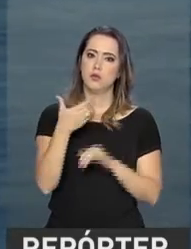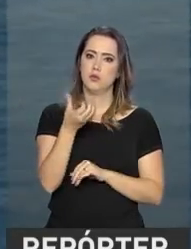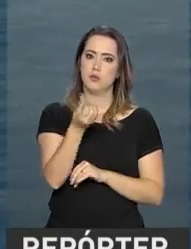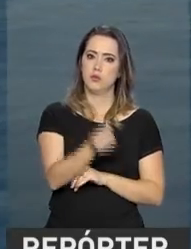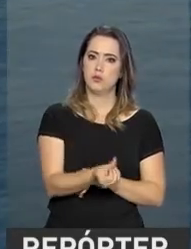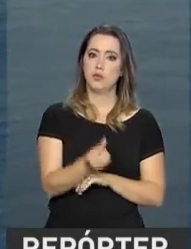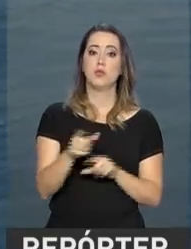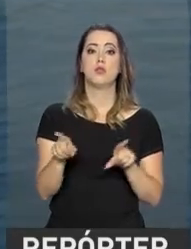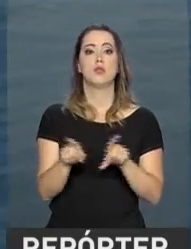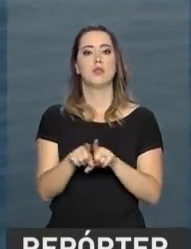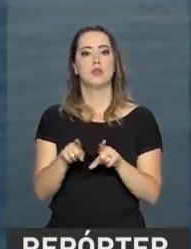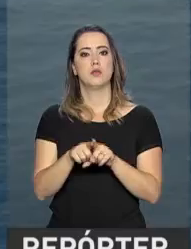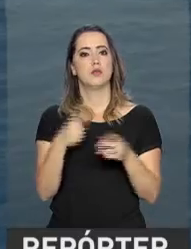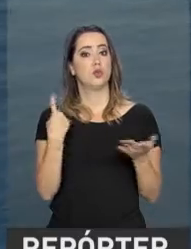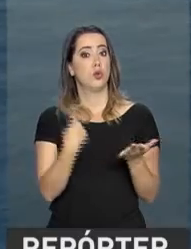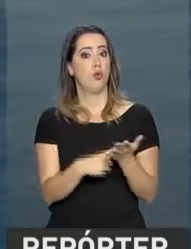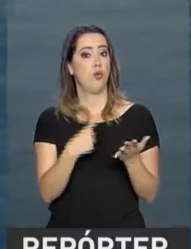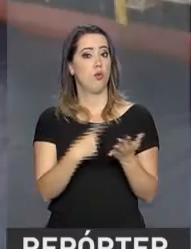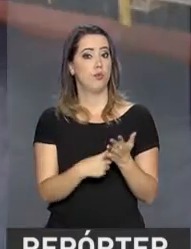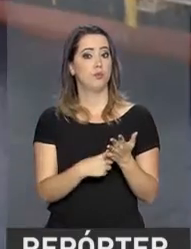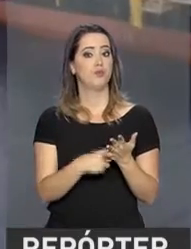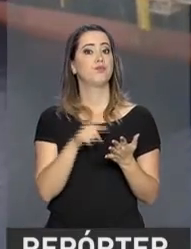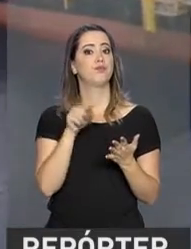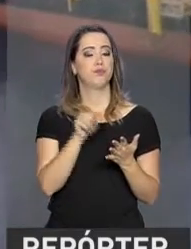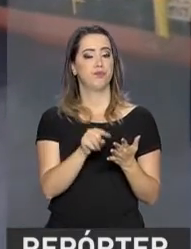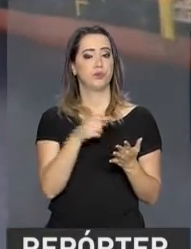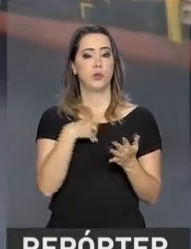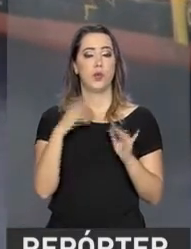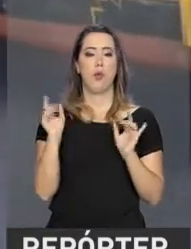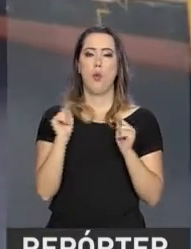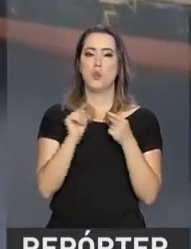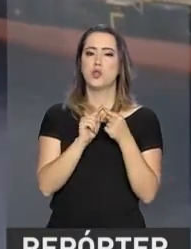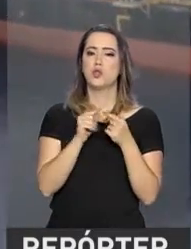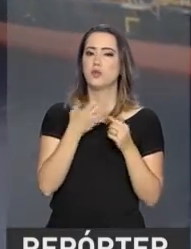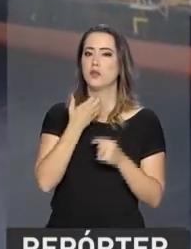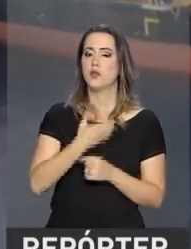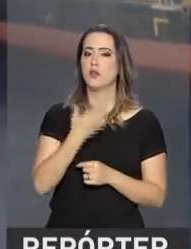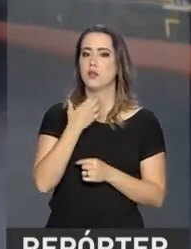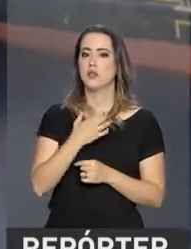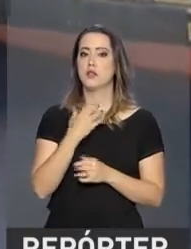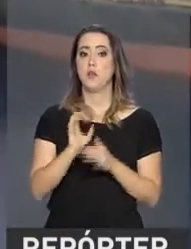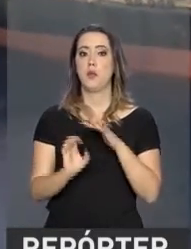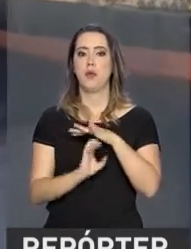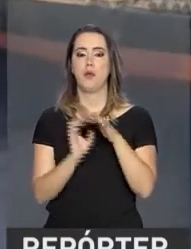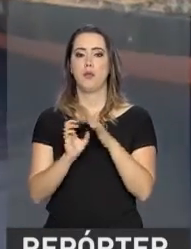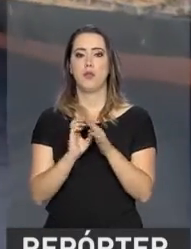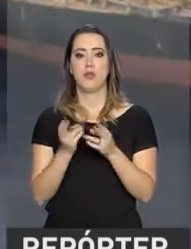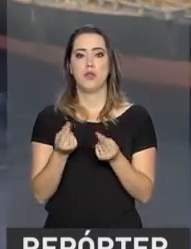em 2016. Ainda de acordo com a estatal, o objetivo é chegar a dezembro